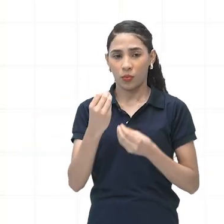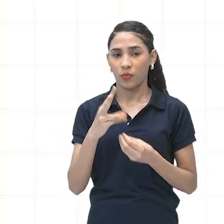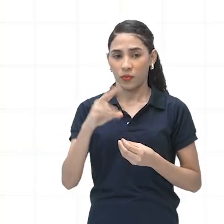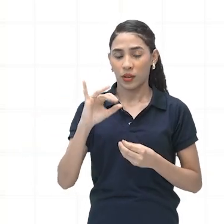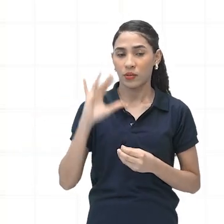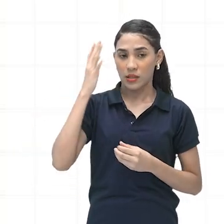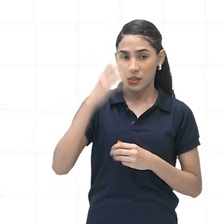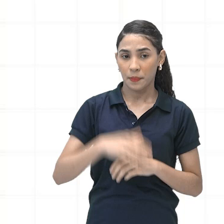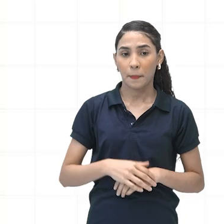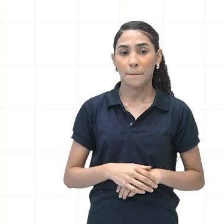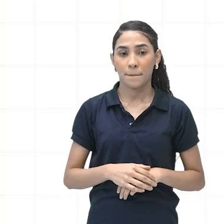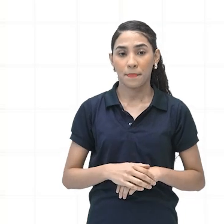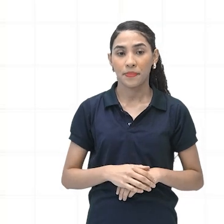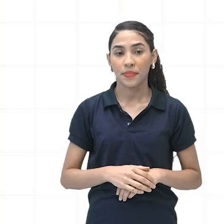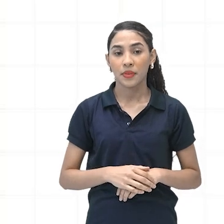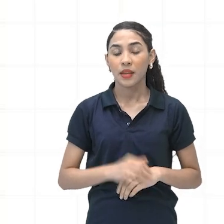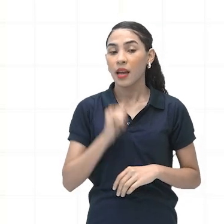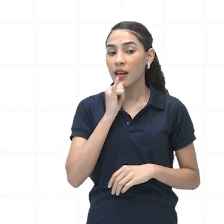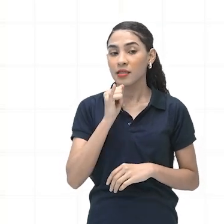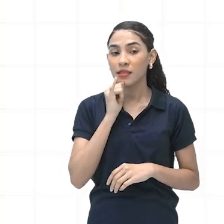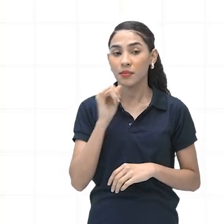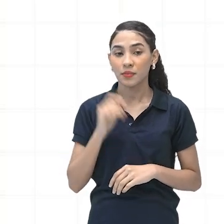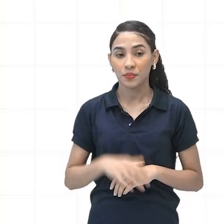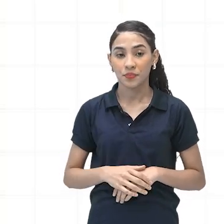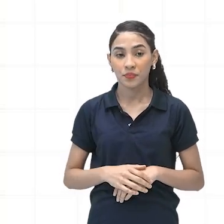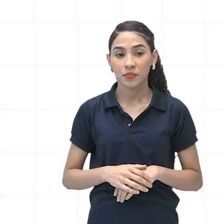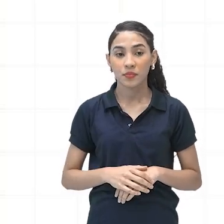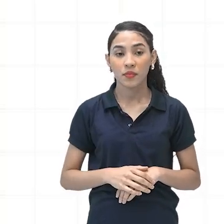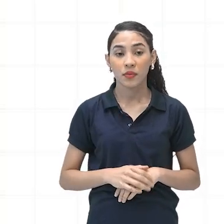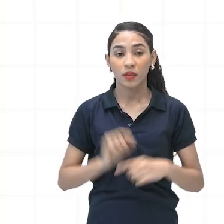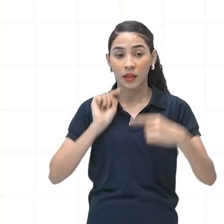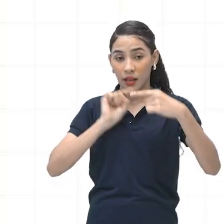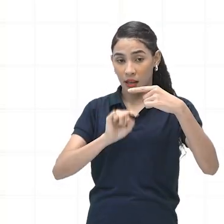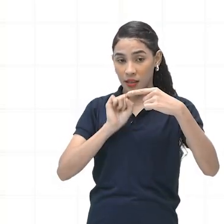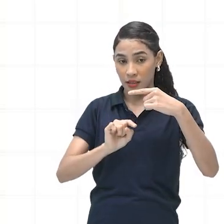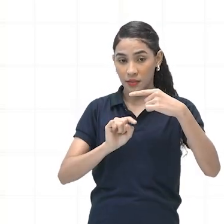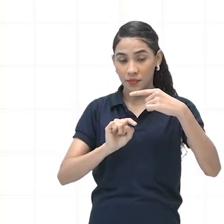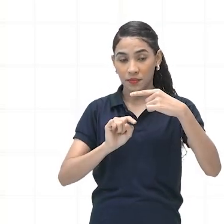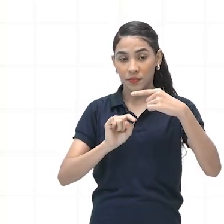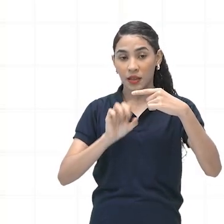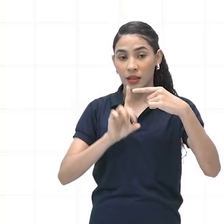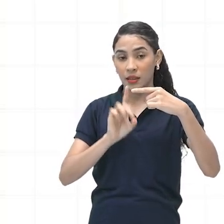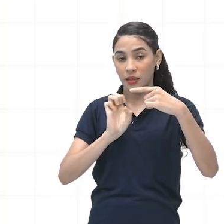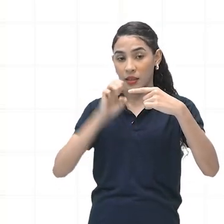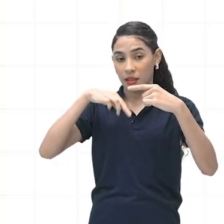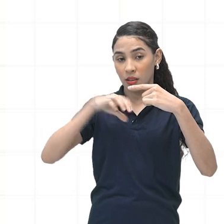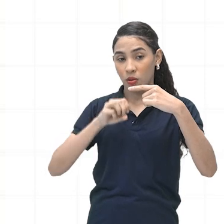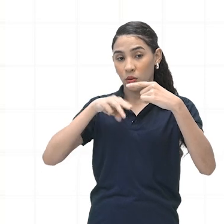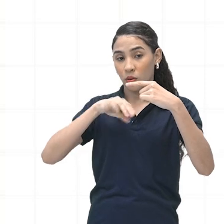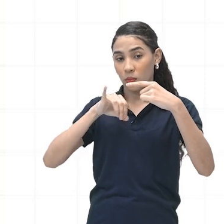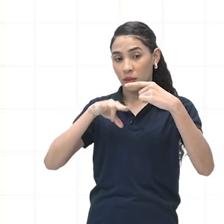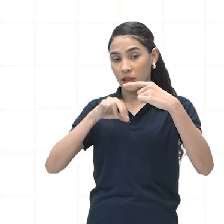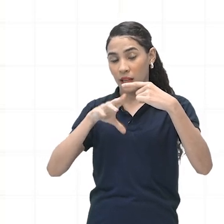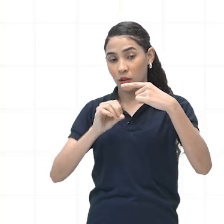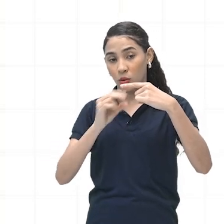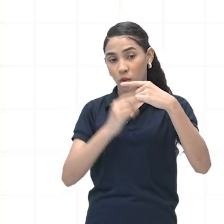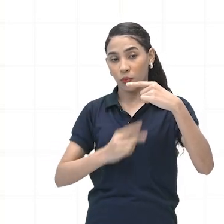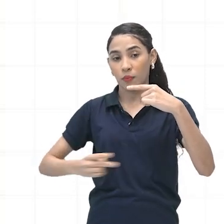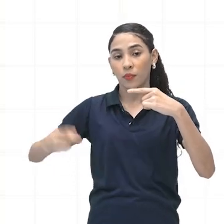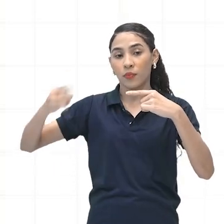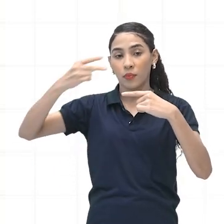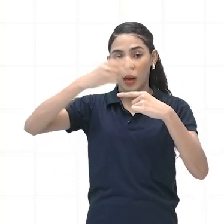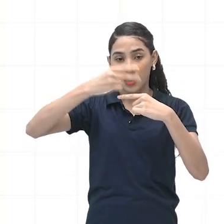funcionar? Vai ser da seguinte forma. O denominador da fração, ele vira o